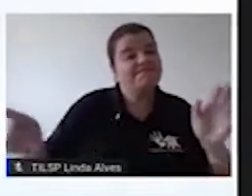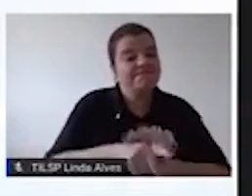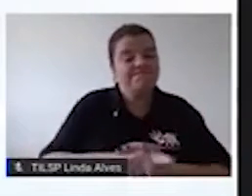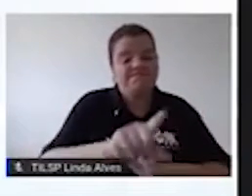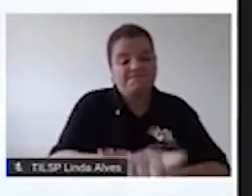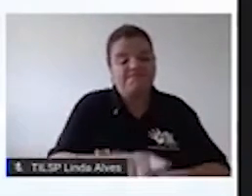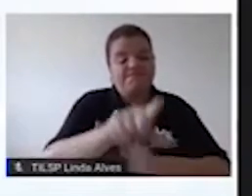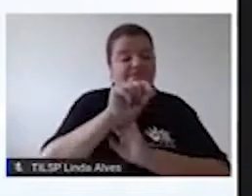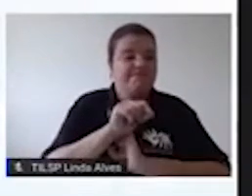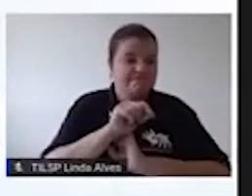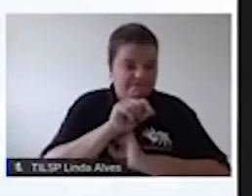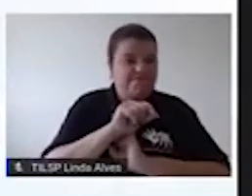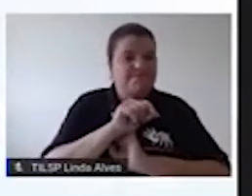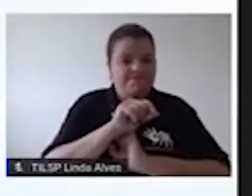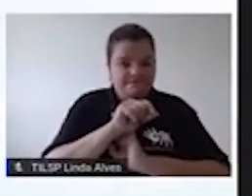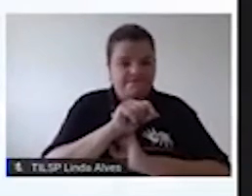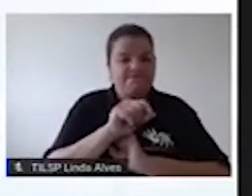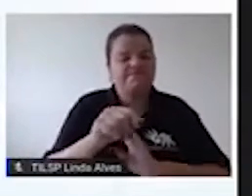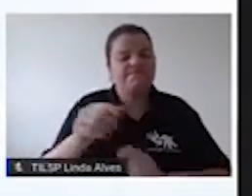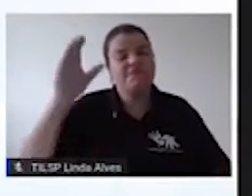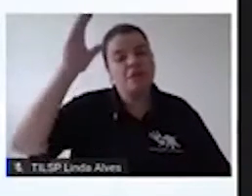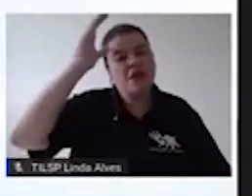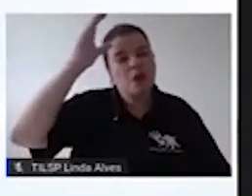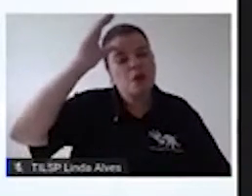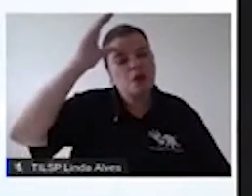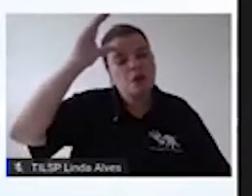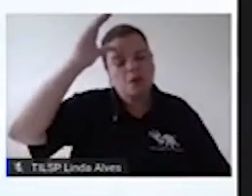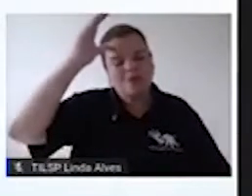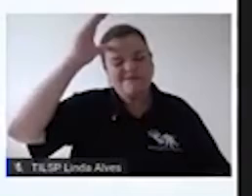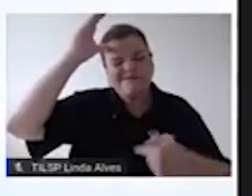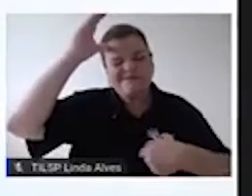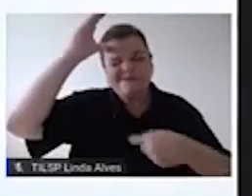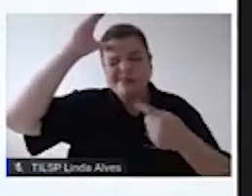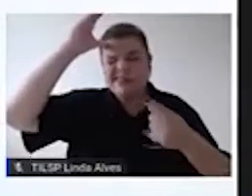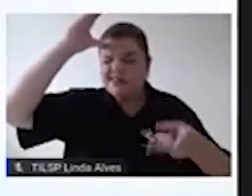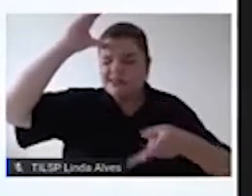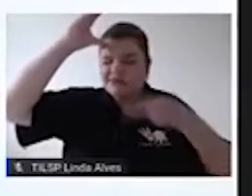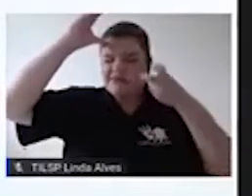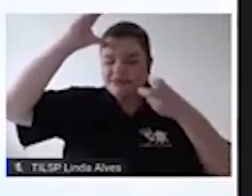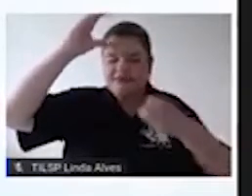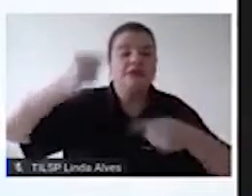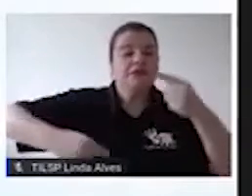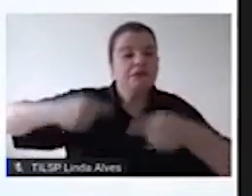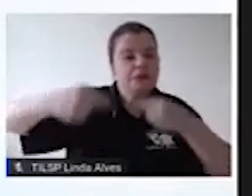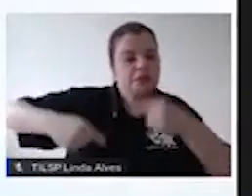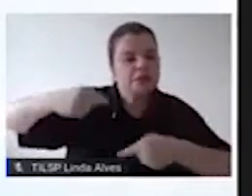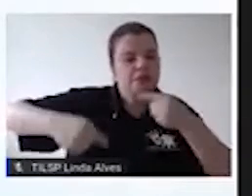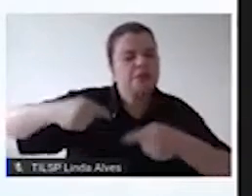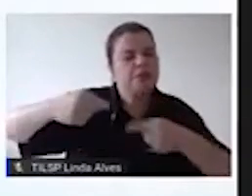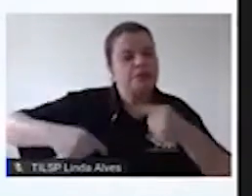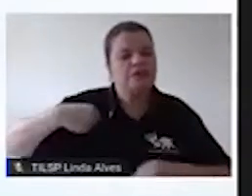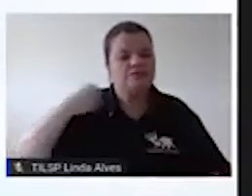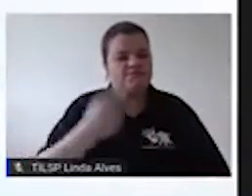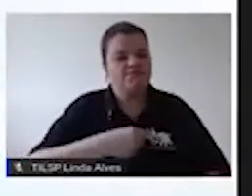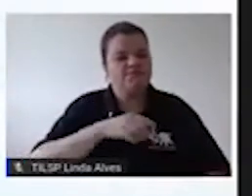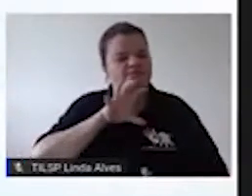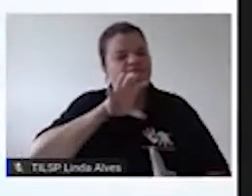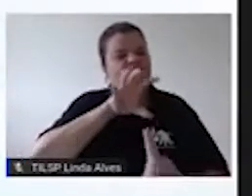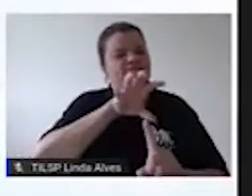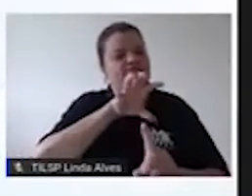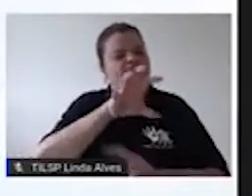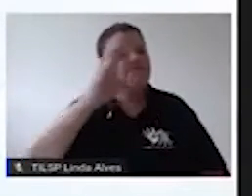Então, essa é uma consciência esse período eleitoral a gente discutiu bastante isso,